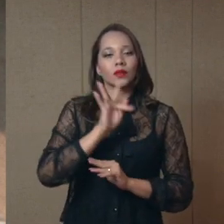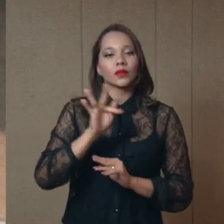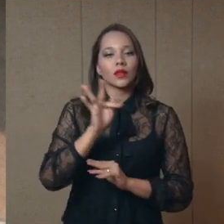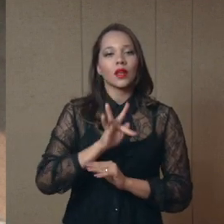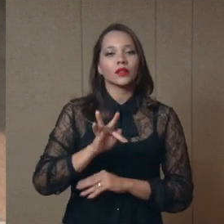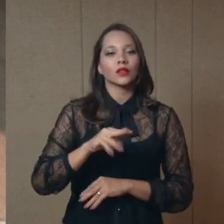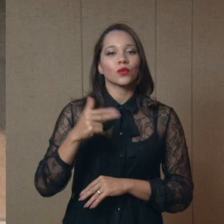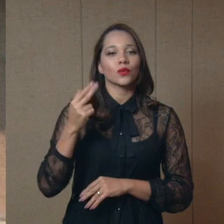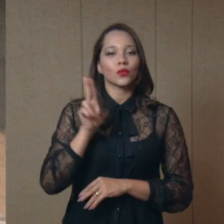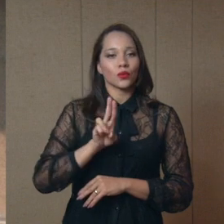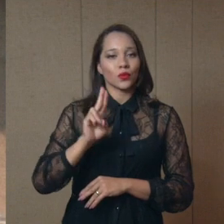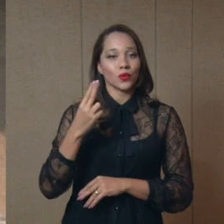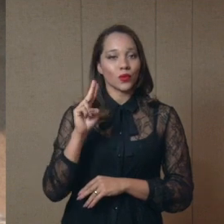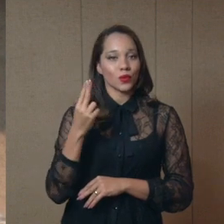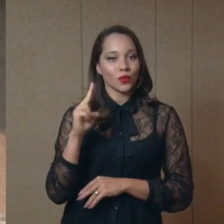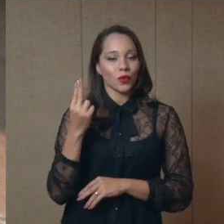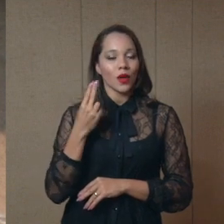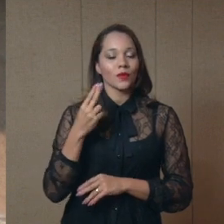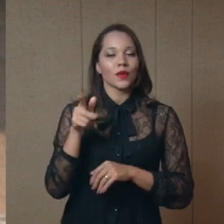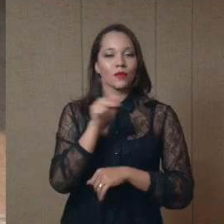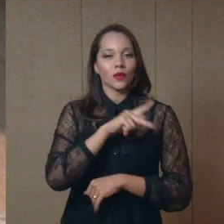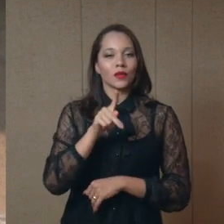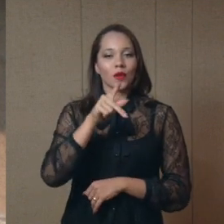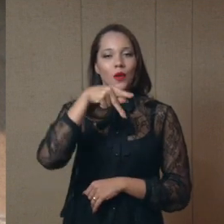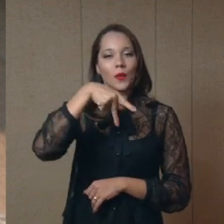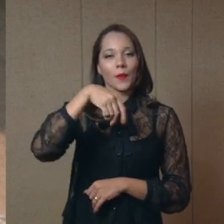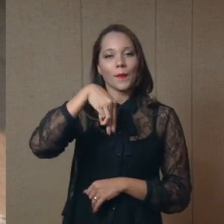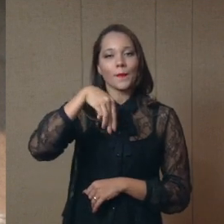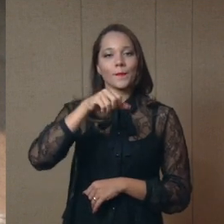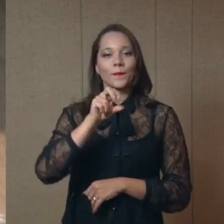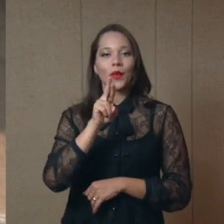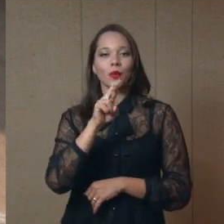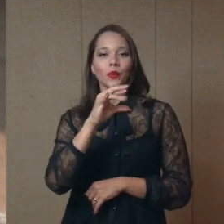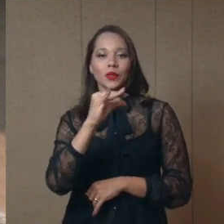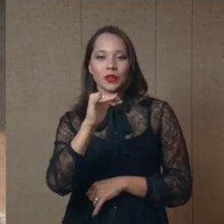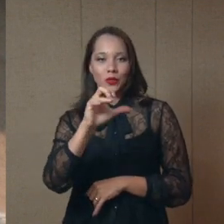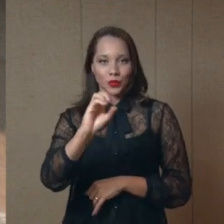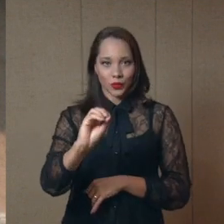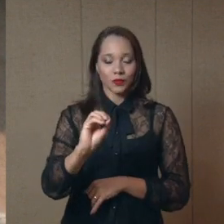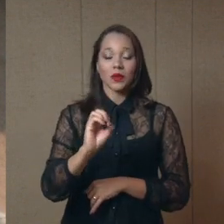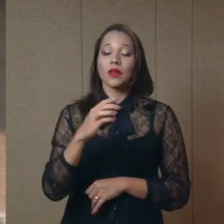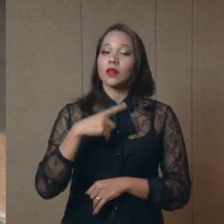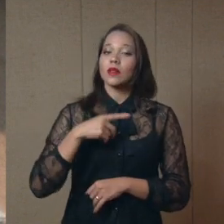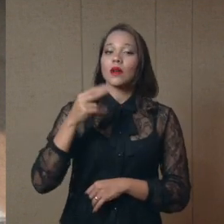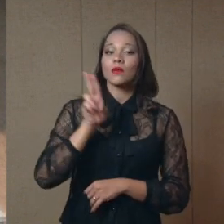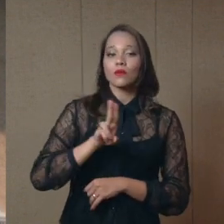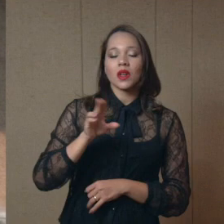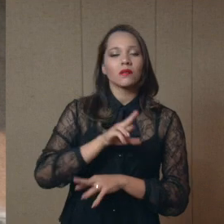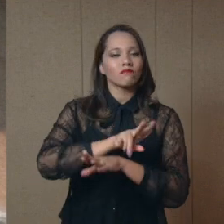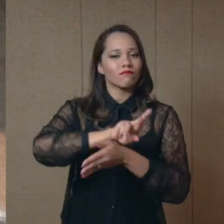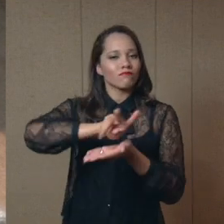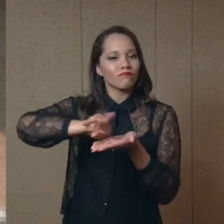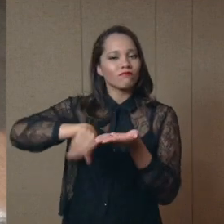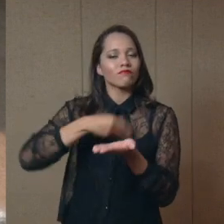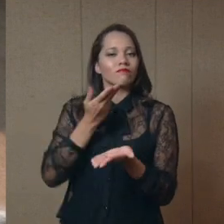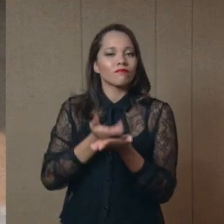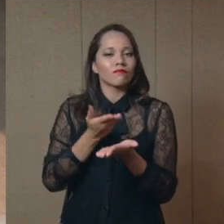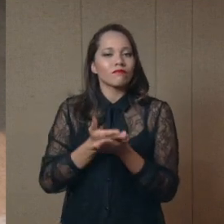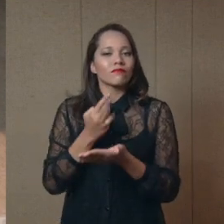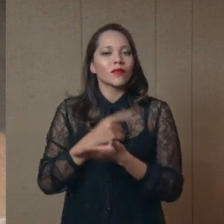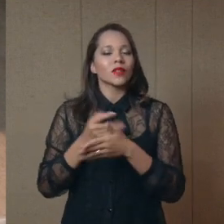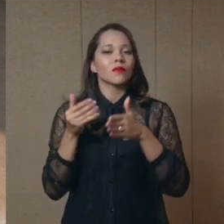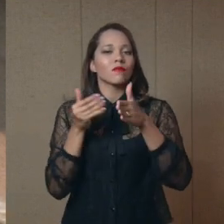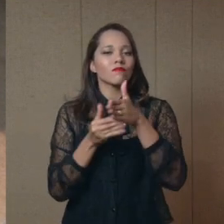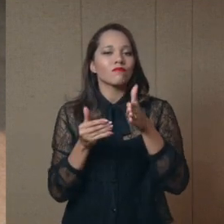da república do uruguai professor maurício de souza silveira acadêmico uruguai com diversos estudos publicados sobre a